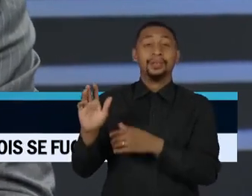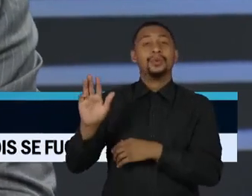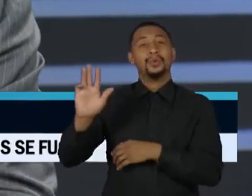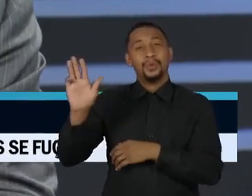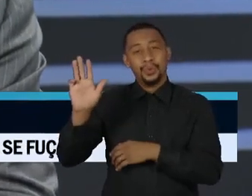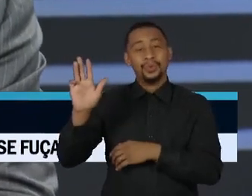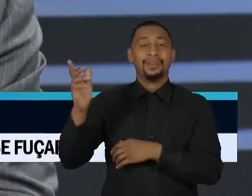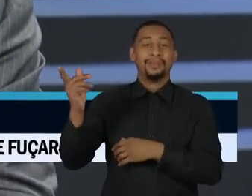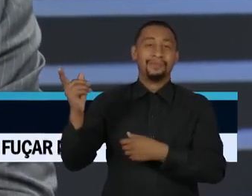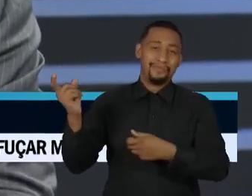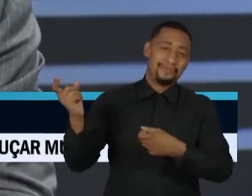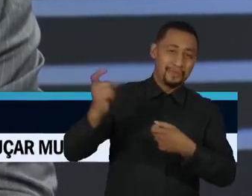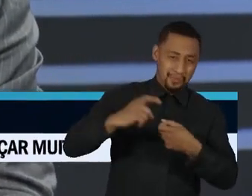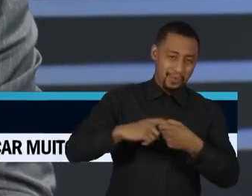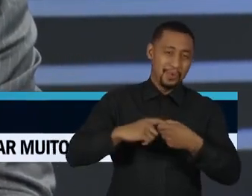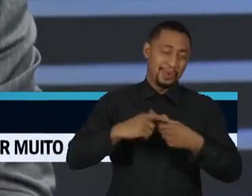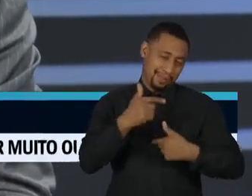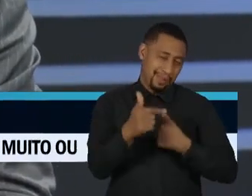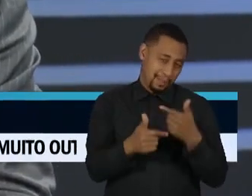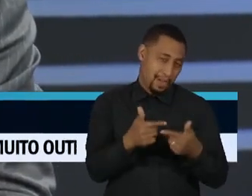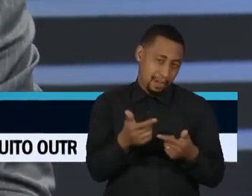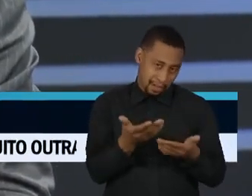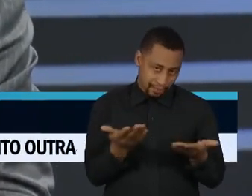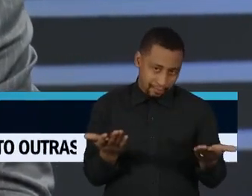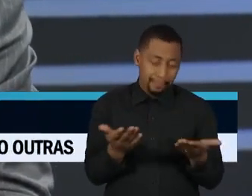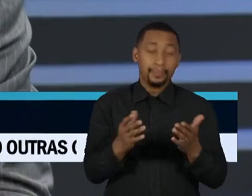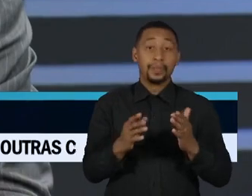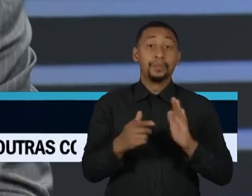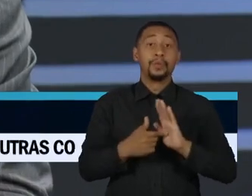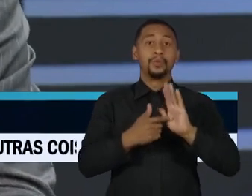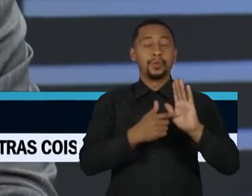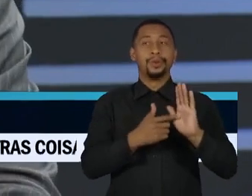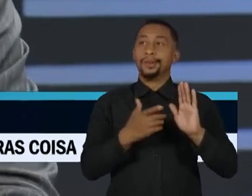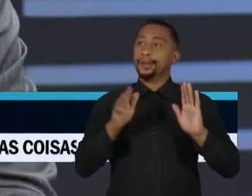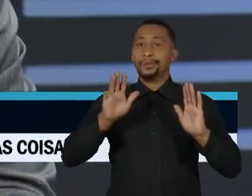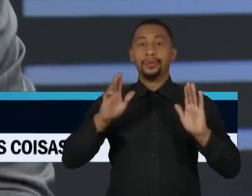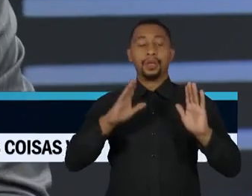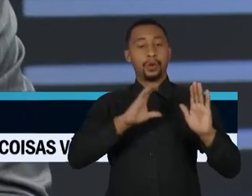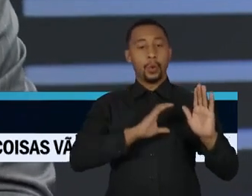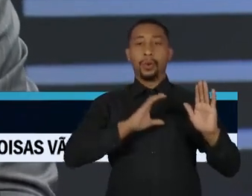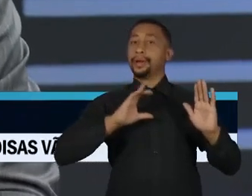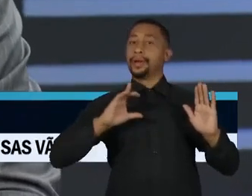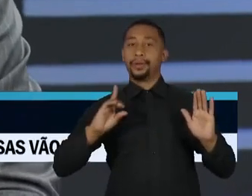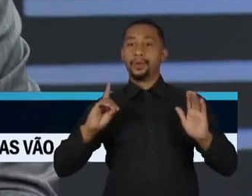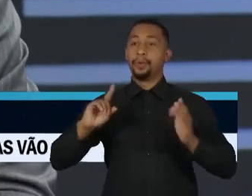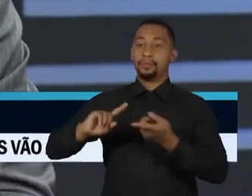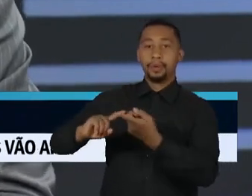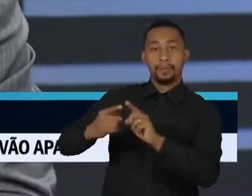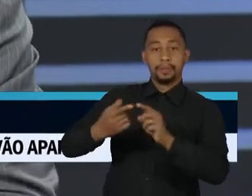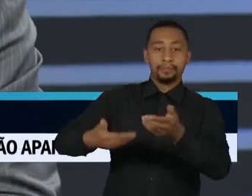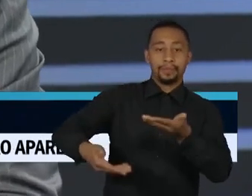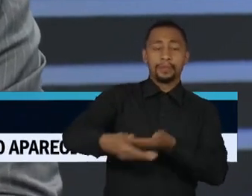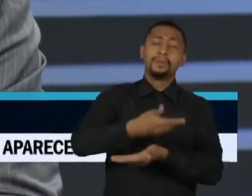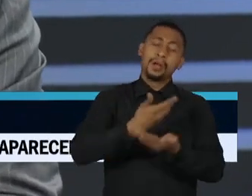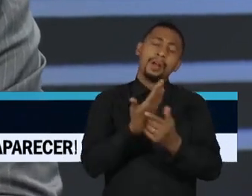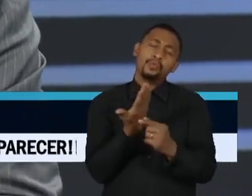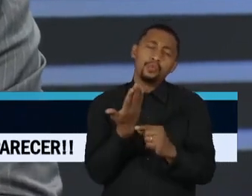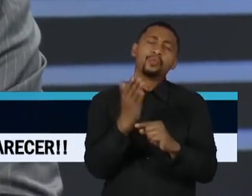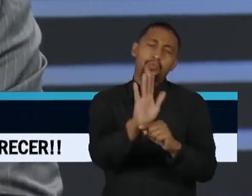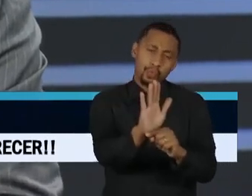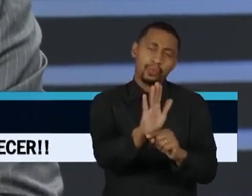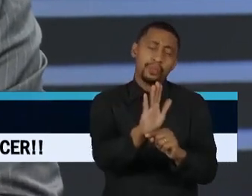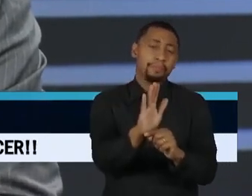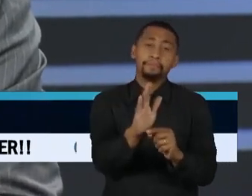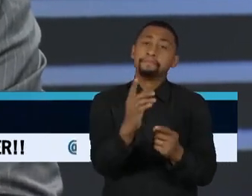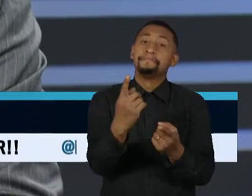mas a colocação do presidente novamente como coordenador político desse governo ajuda bastante o governo, sabendo ainda o